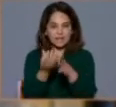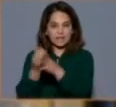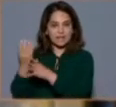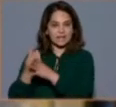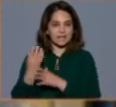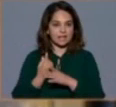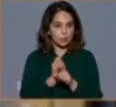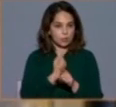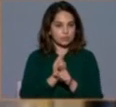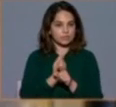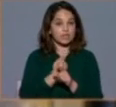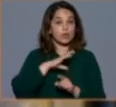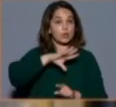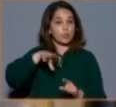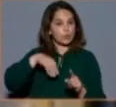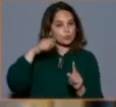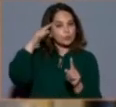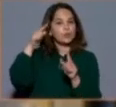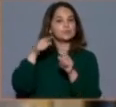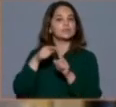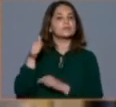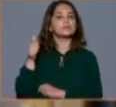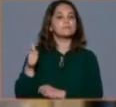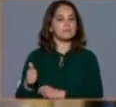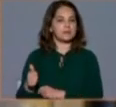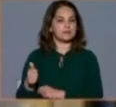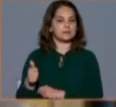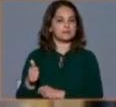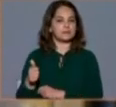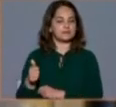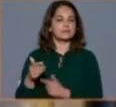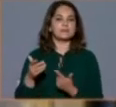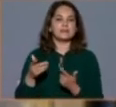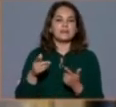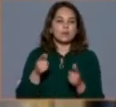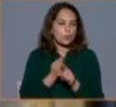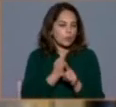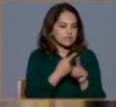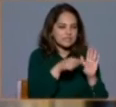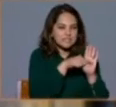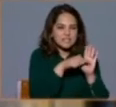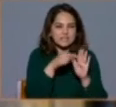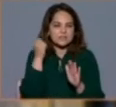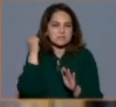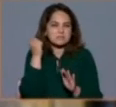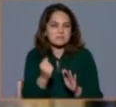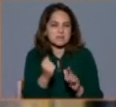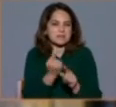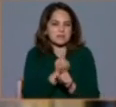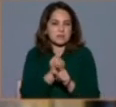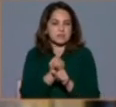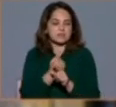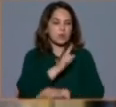no mundo destina-se ao bem. Em nada existe o veneno que mata, nem o poder